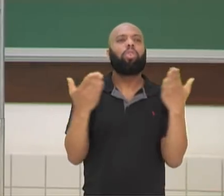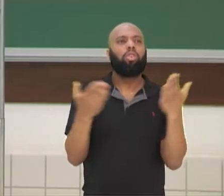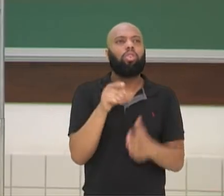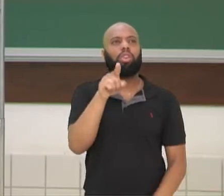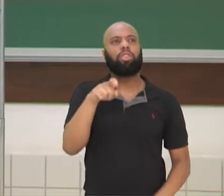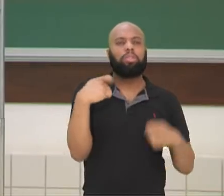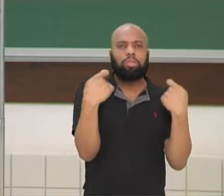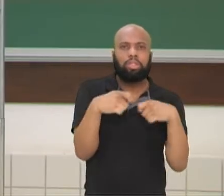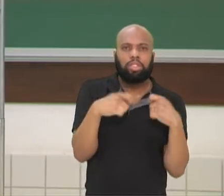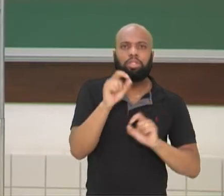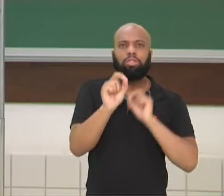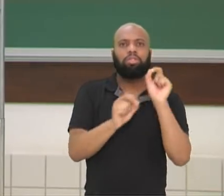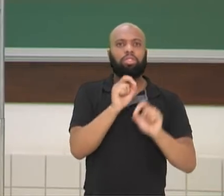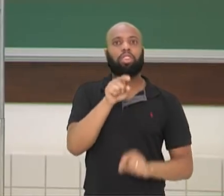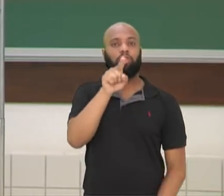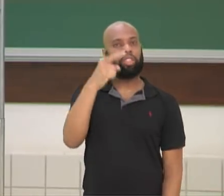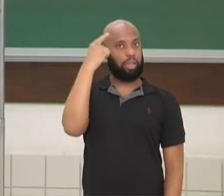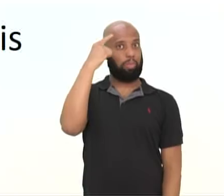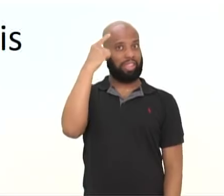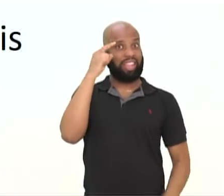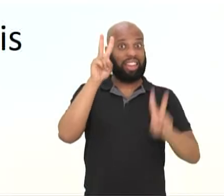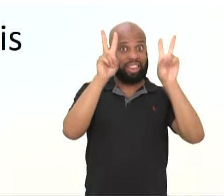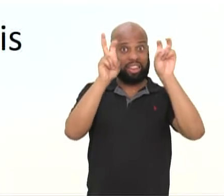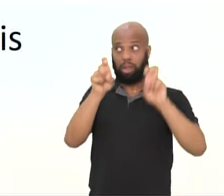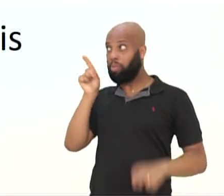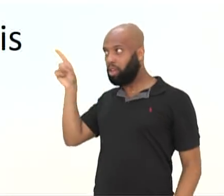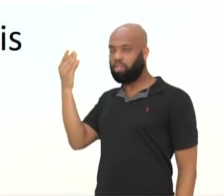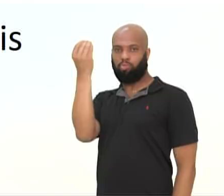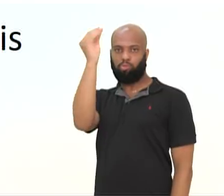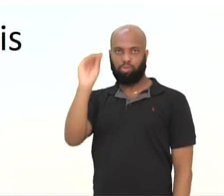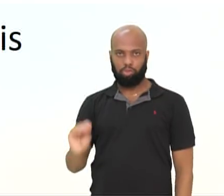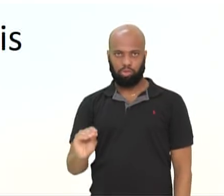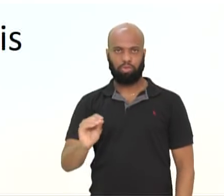um minutinho, 2, para você pensar no assunto, tá bom?